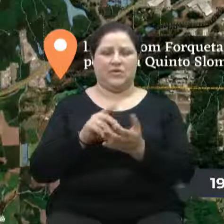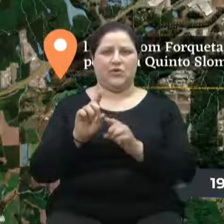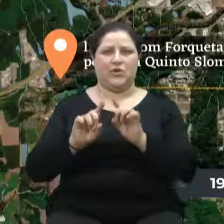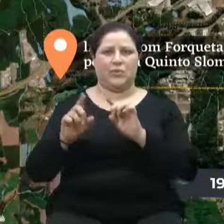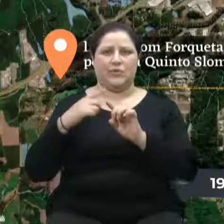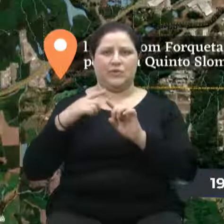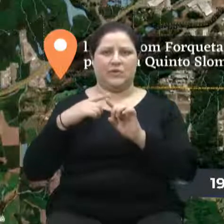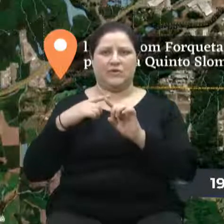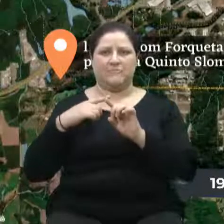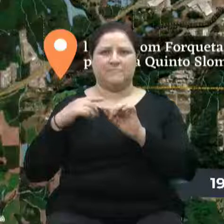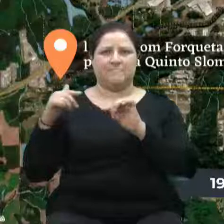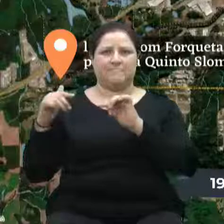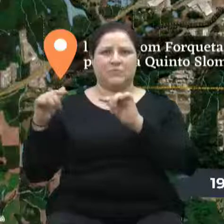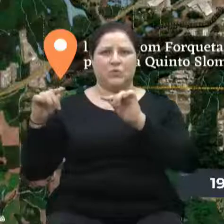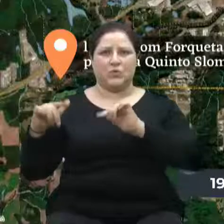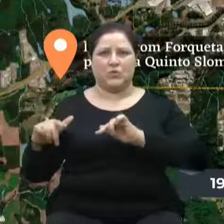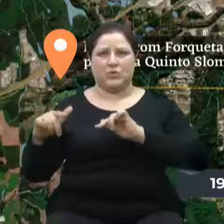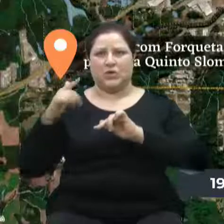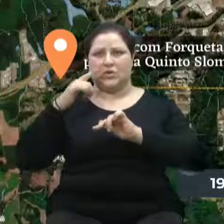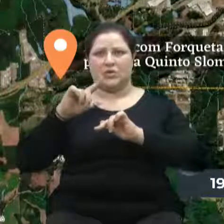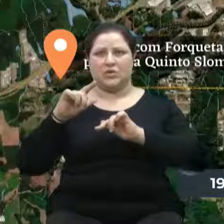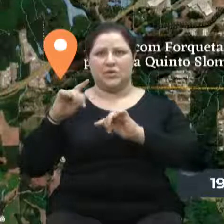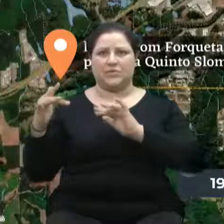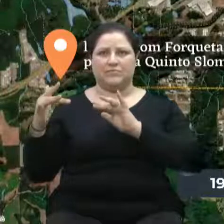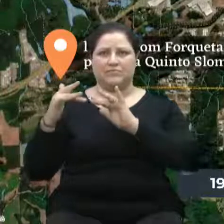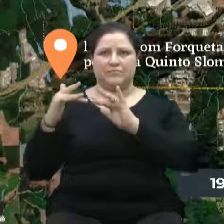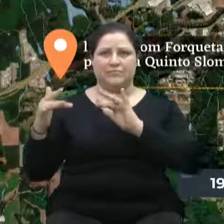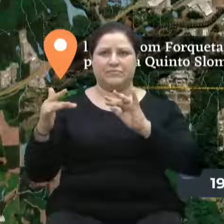ligações que a gente teria para melhorar, para